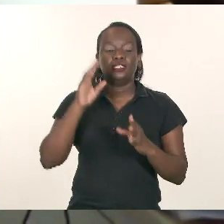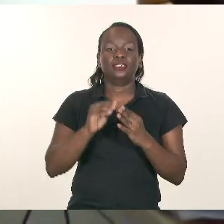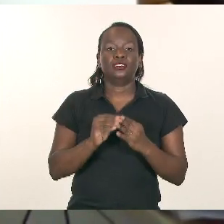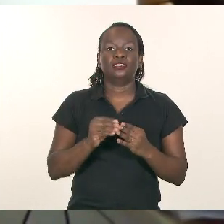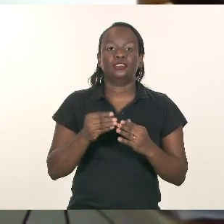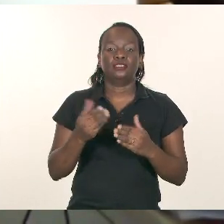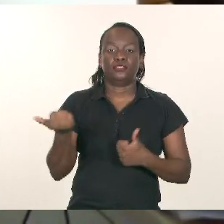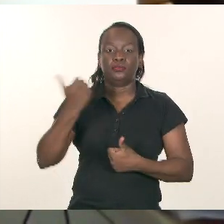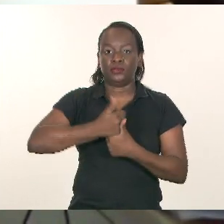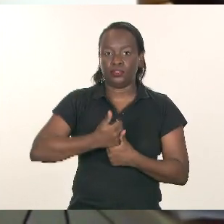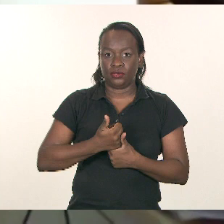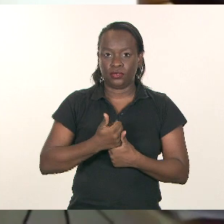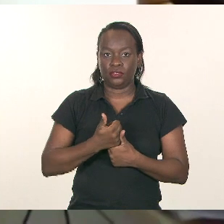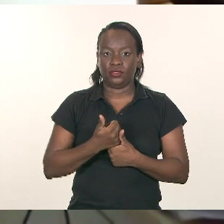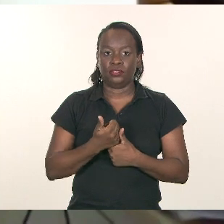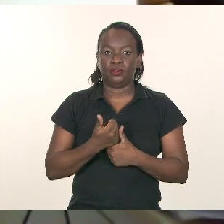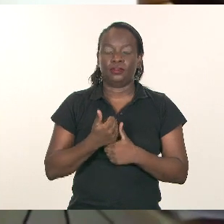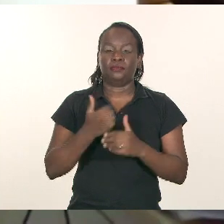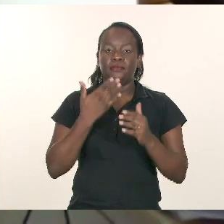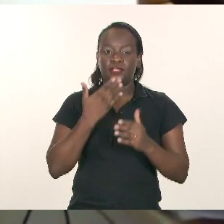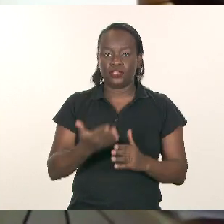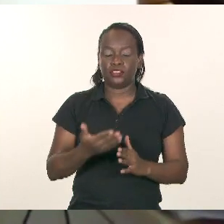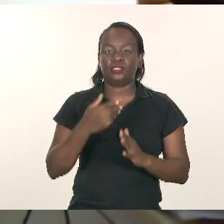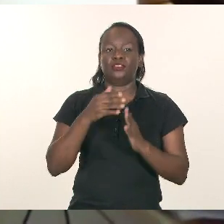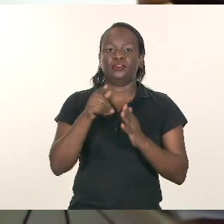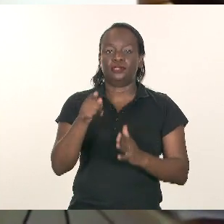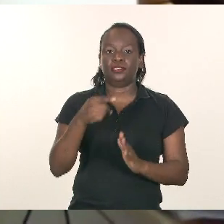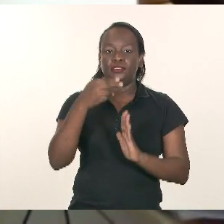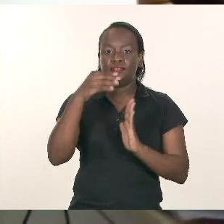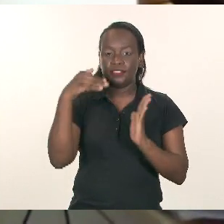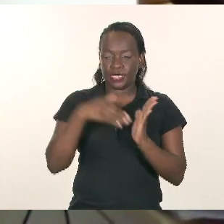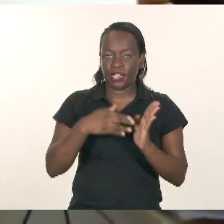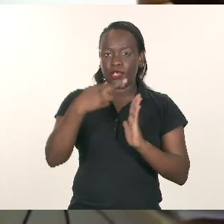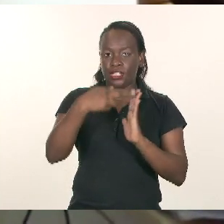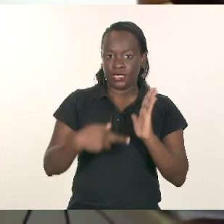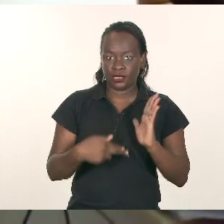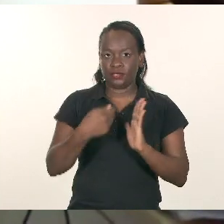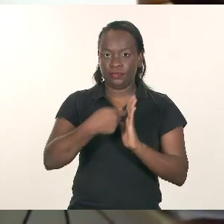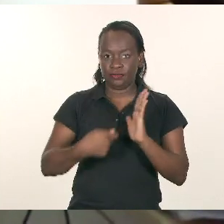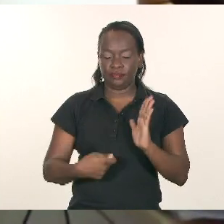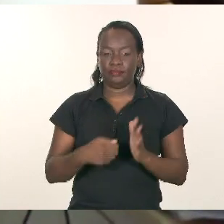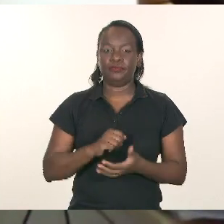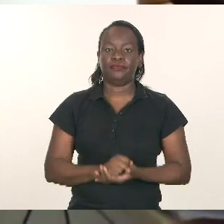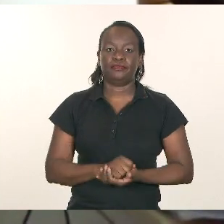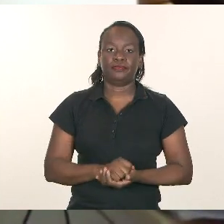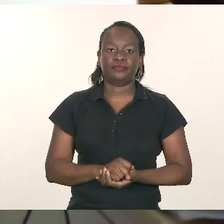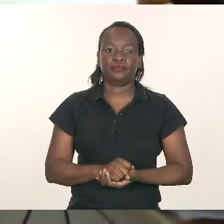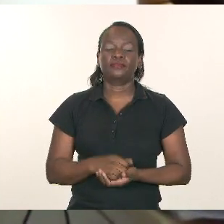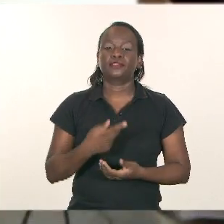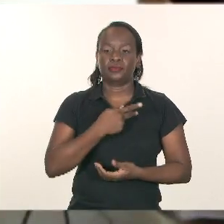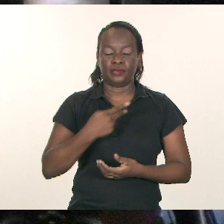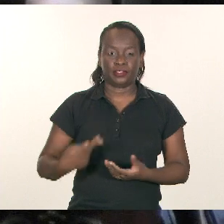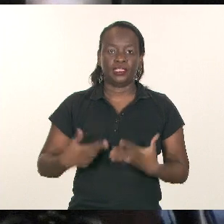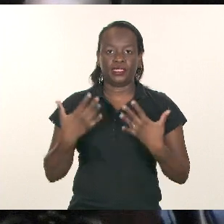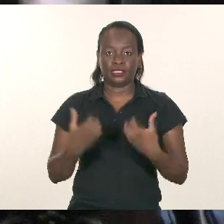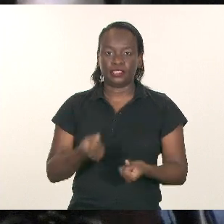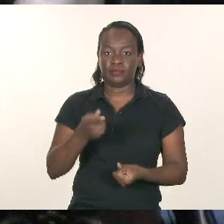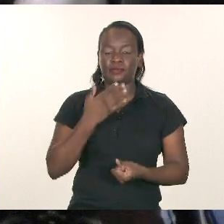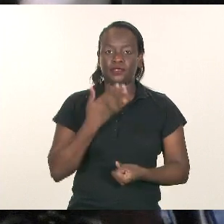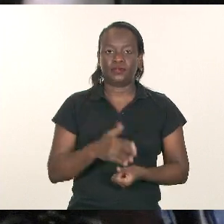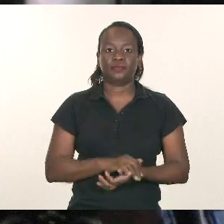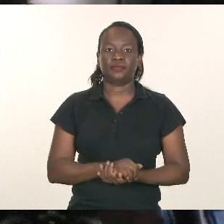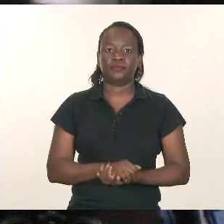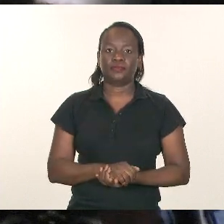por substitutivo, pedindo a Vossa Excelência a forma final de relação. A presidência defere pedido de Vossa